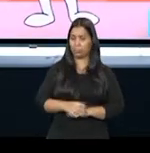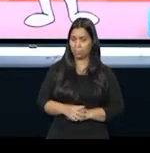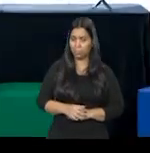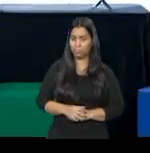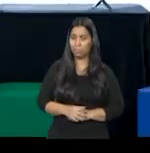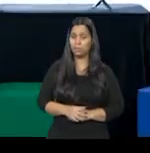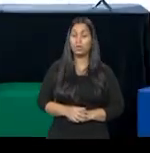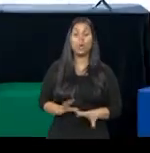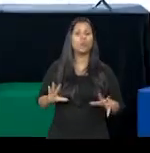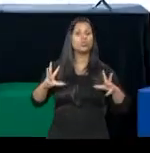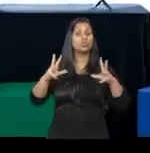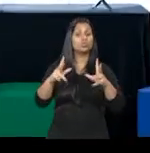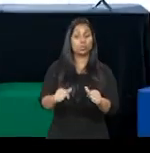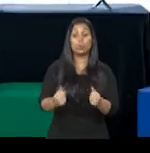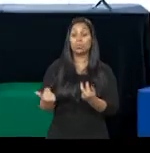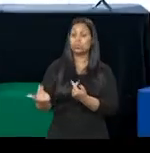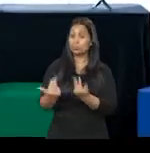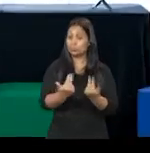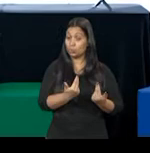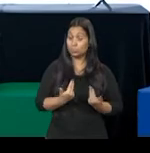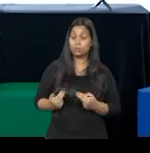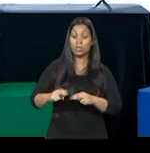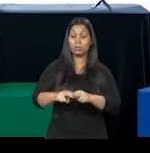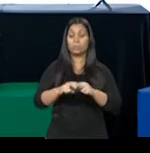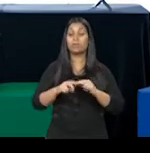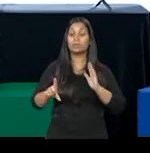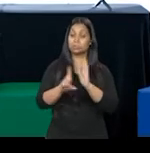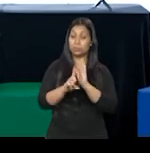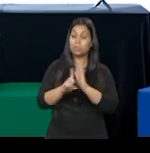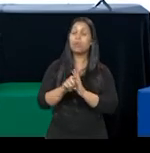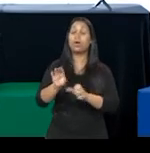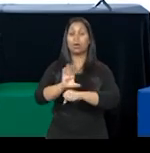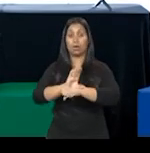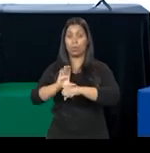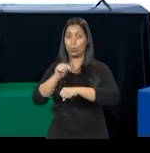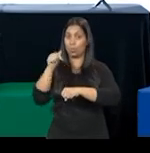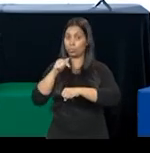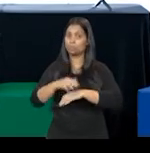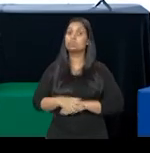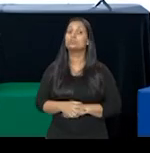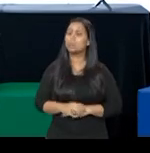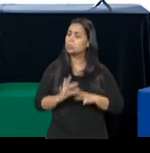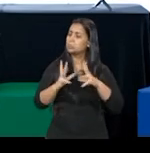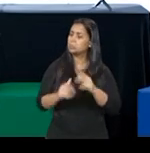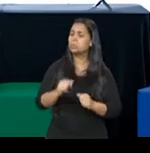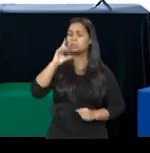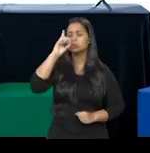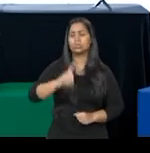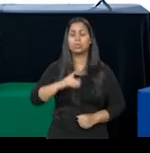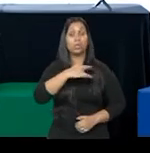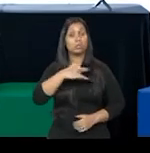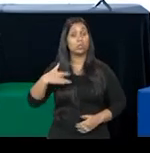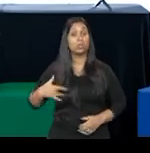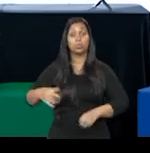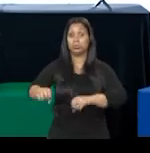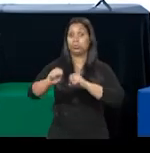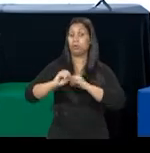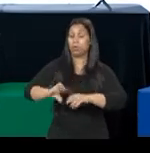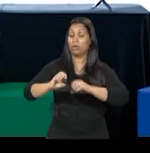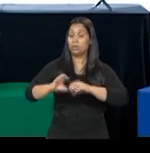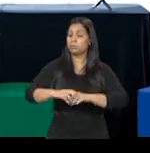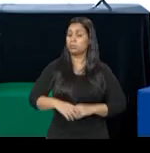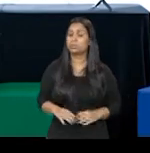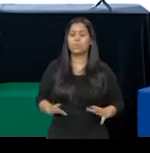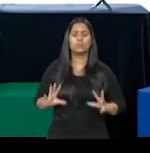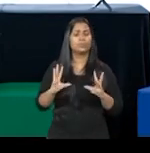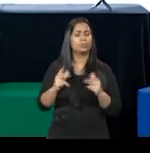dela. Está escrito que todos somos iguais perante a lei, é na Constituição. Todos temos direito à saúde e à